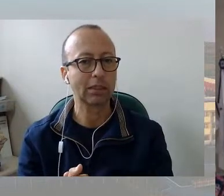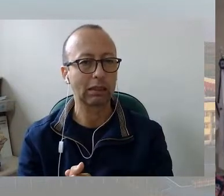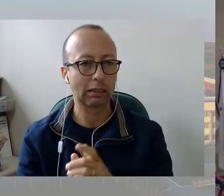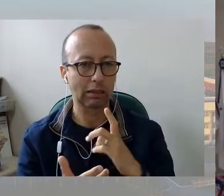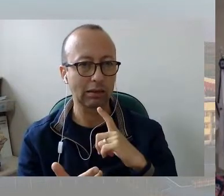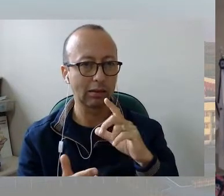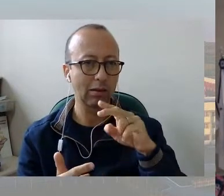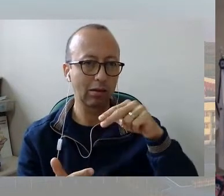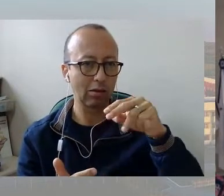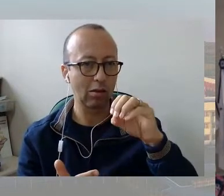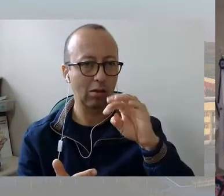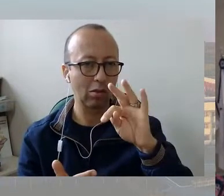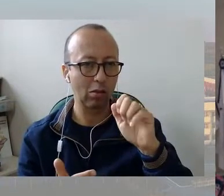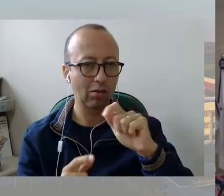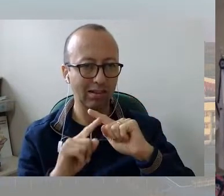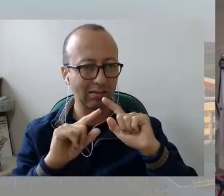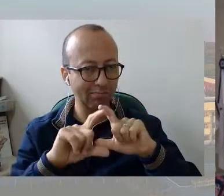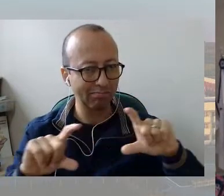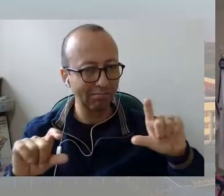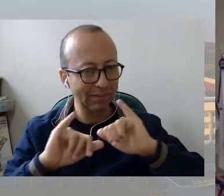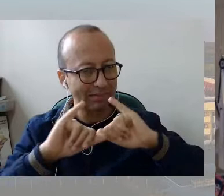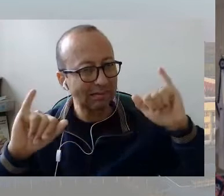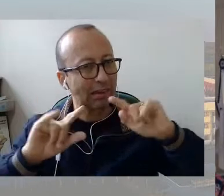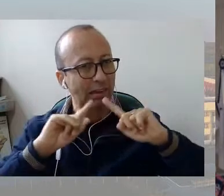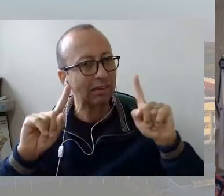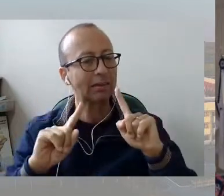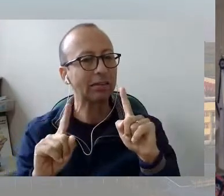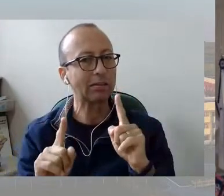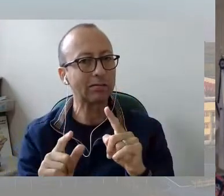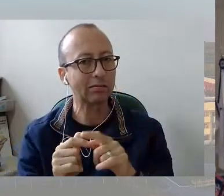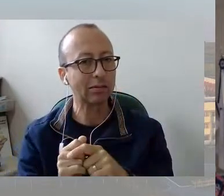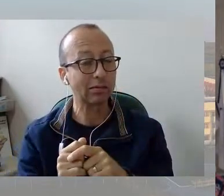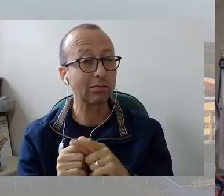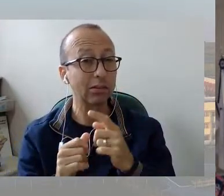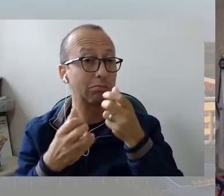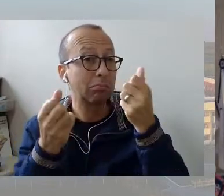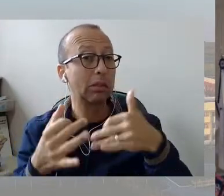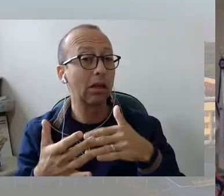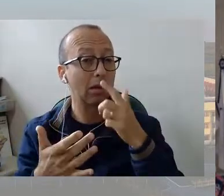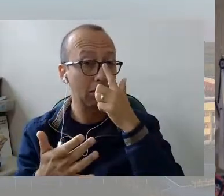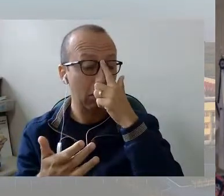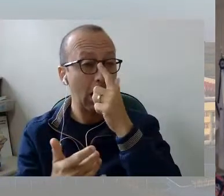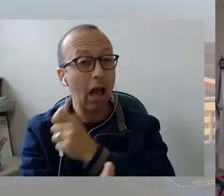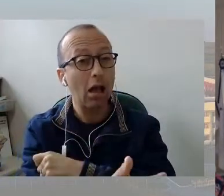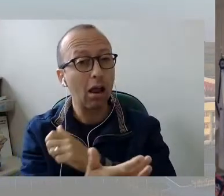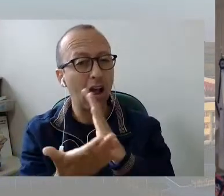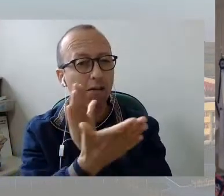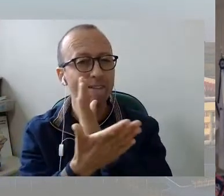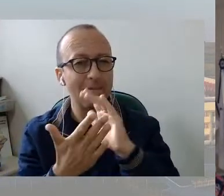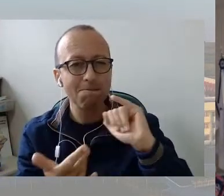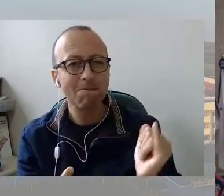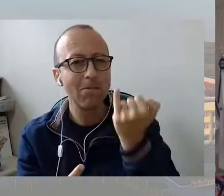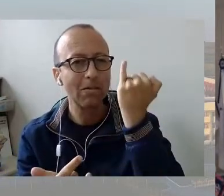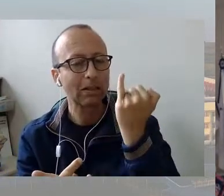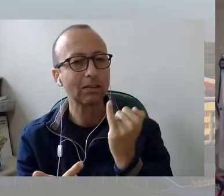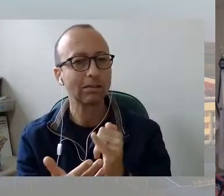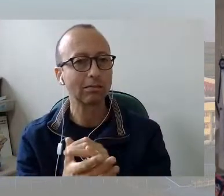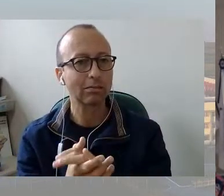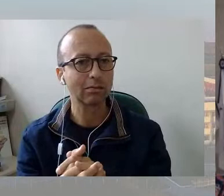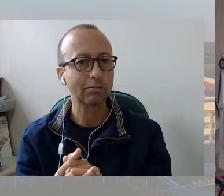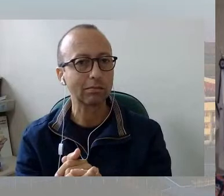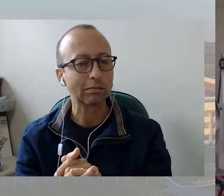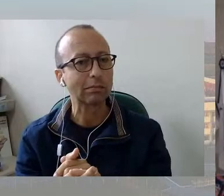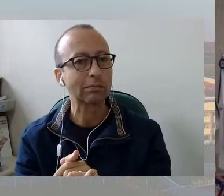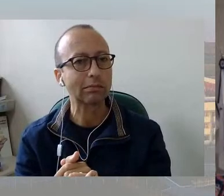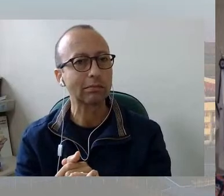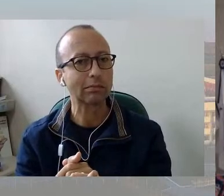repúdio, onde se coloca que os alunos se oportunizaram do transporte oferecido aos campos para a cerimônia. Logo abaixo, diz que sim, que